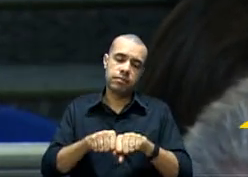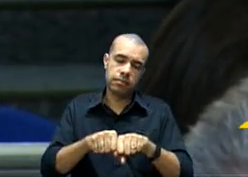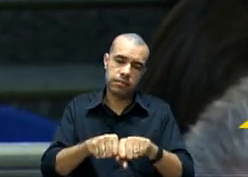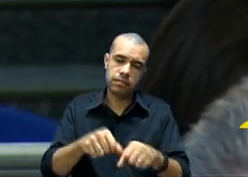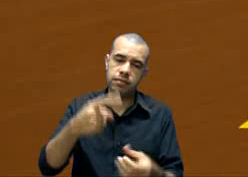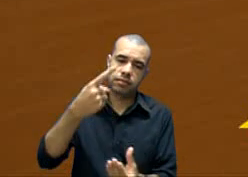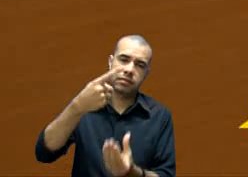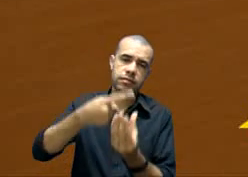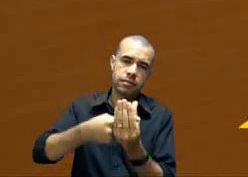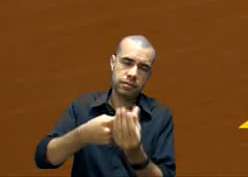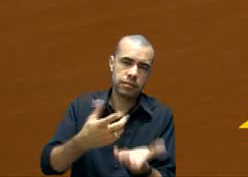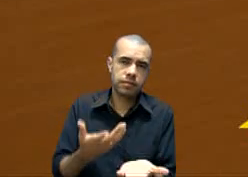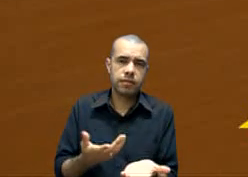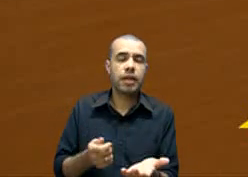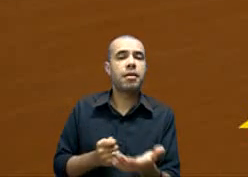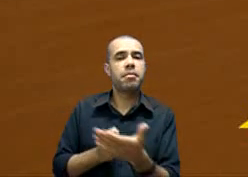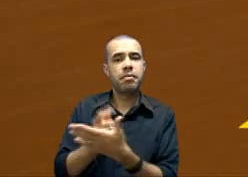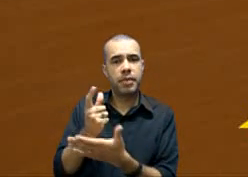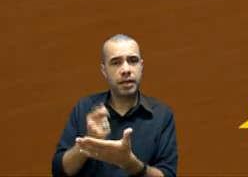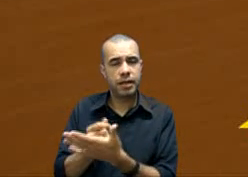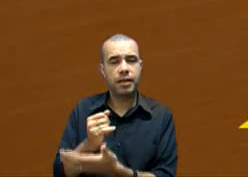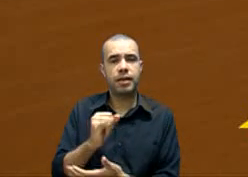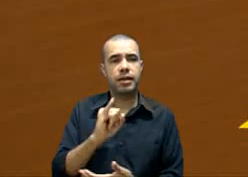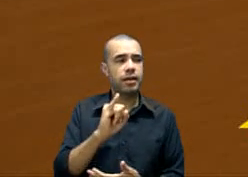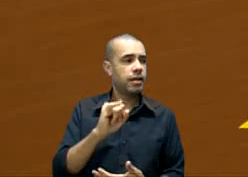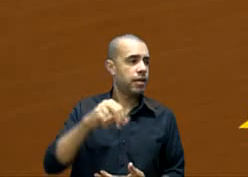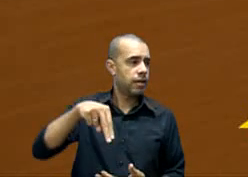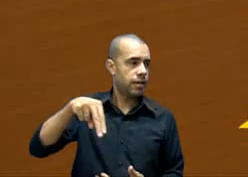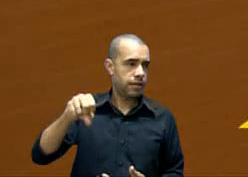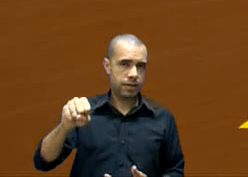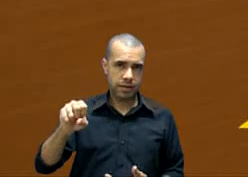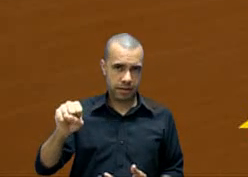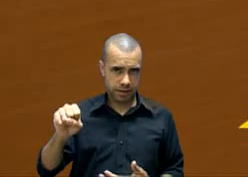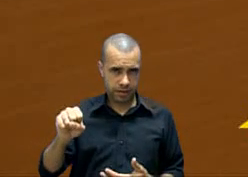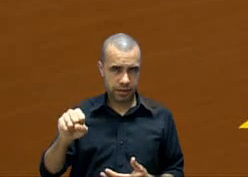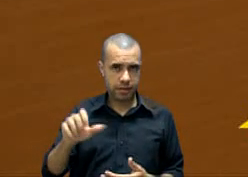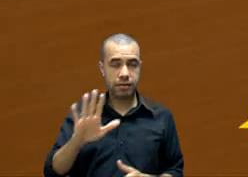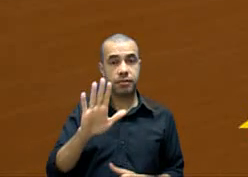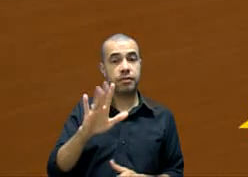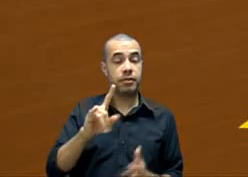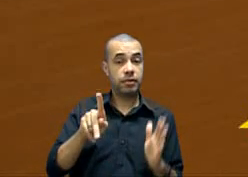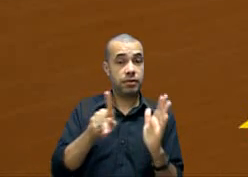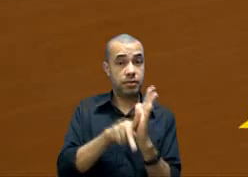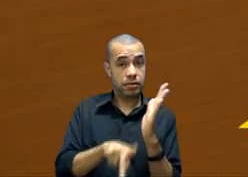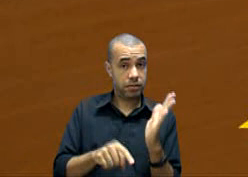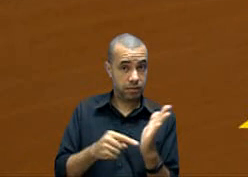ISS, todos os lugares pagam isso. Quando nós fizemos o projeto para que